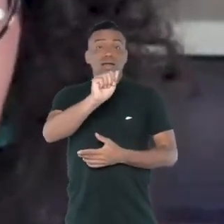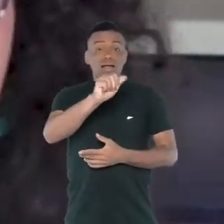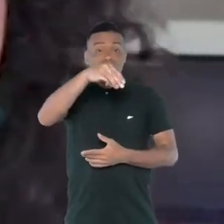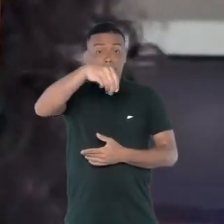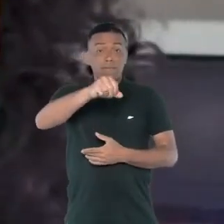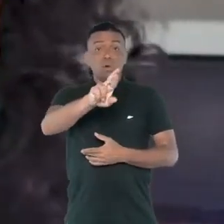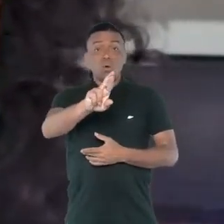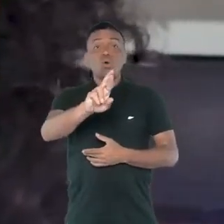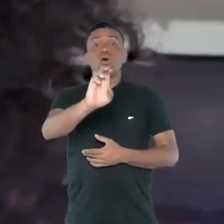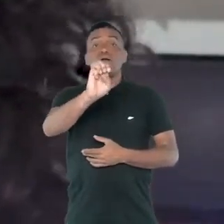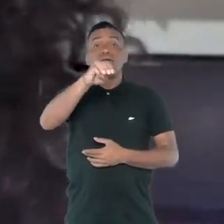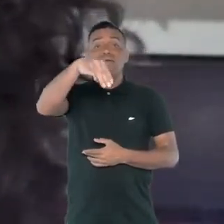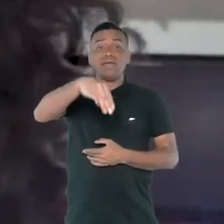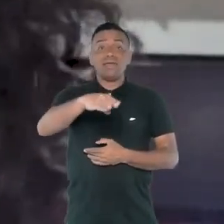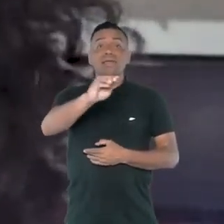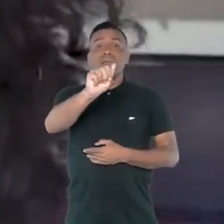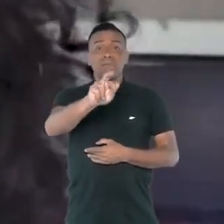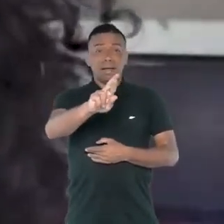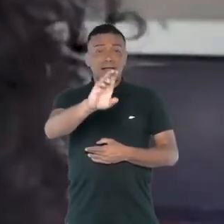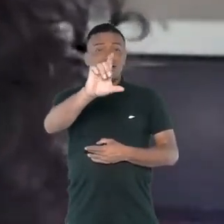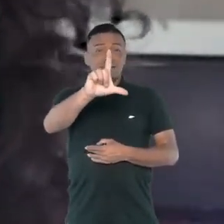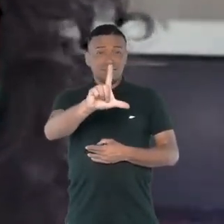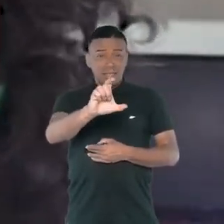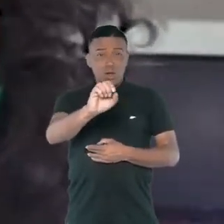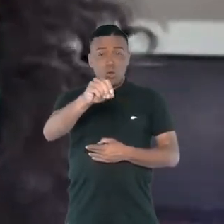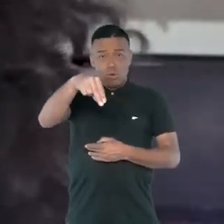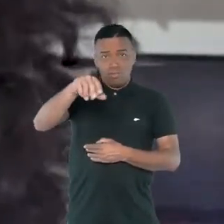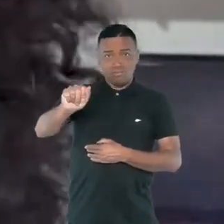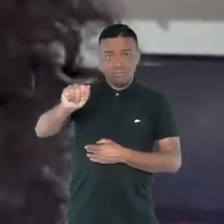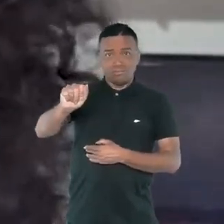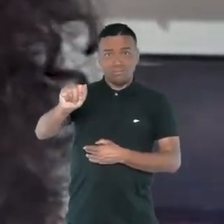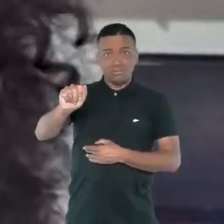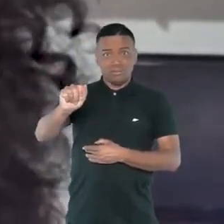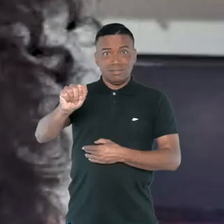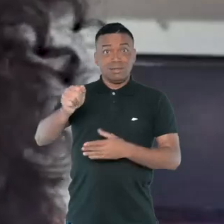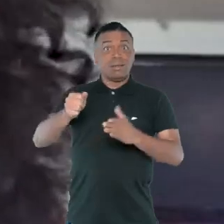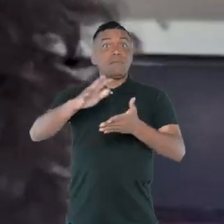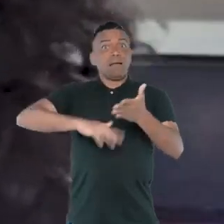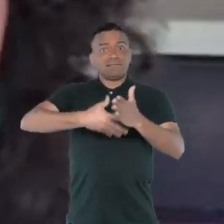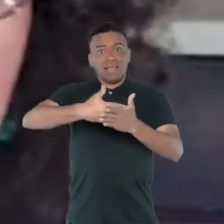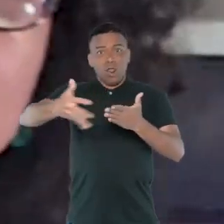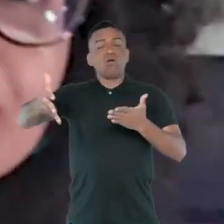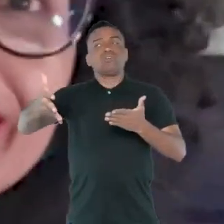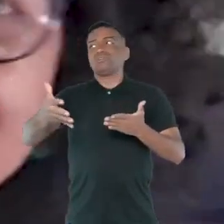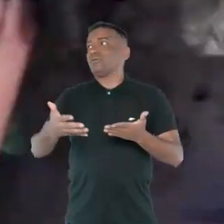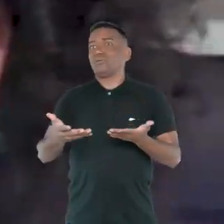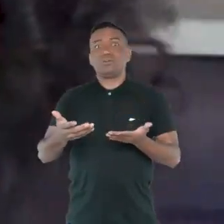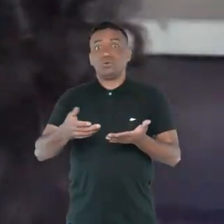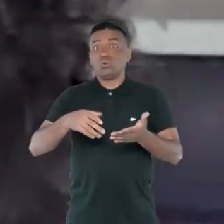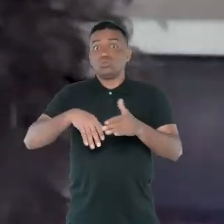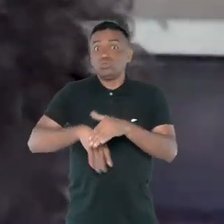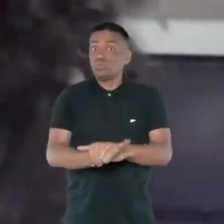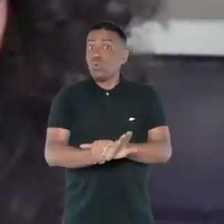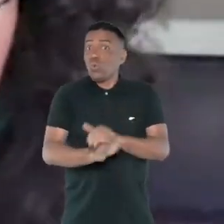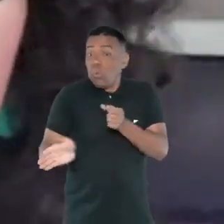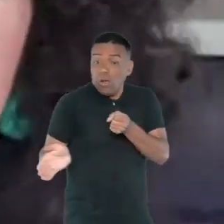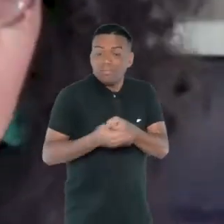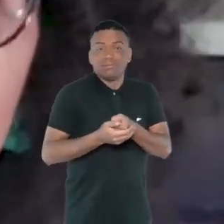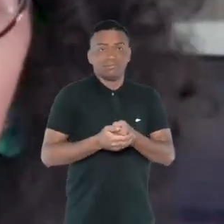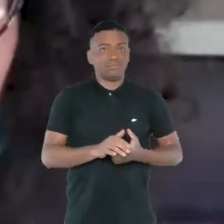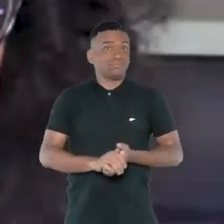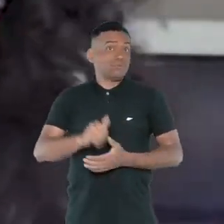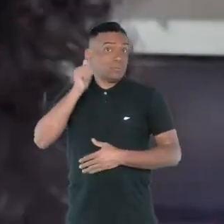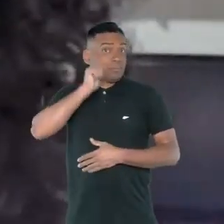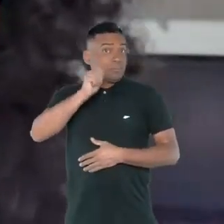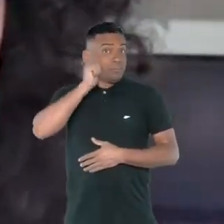primeiro livro, ele se chama Um Amor em Barcelona, e eu tinha 11 anos, mas eu escondi as 7 chaves, que eu morria